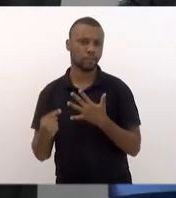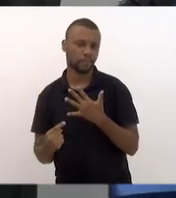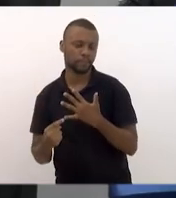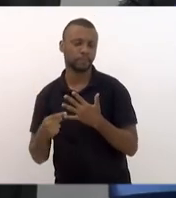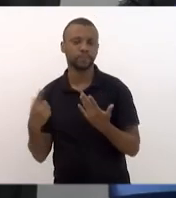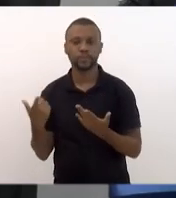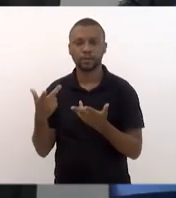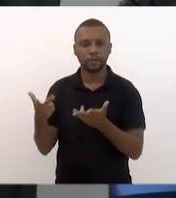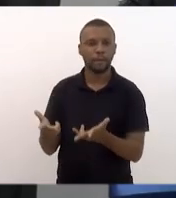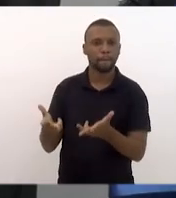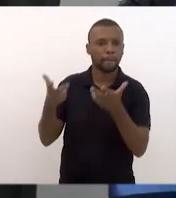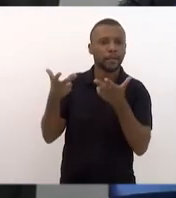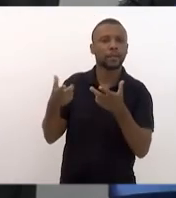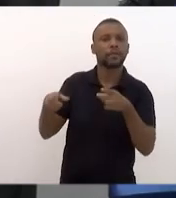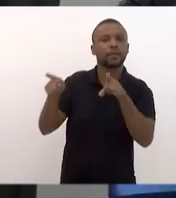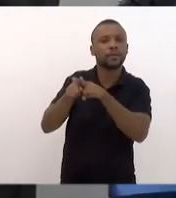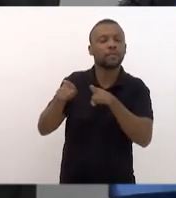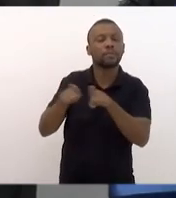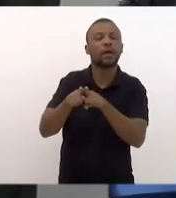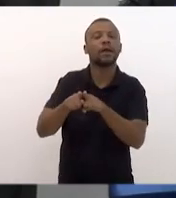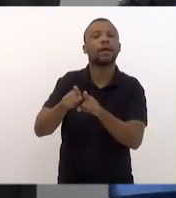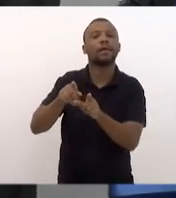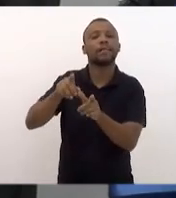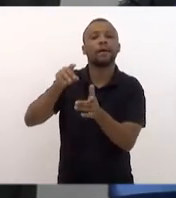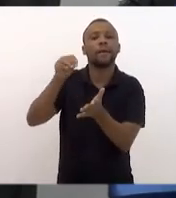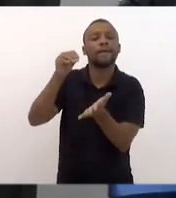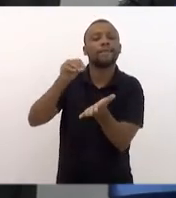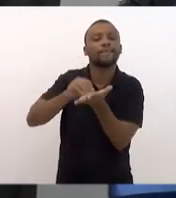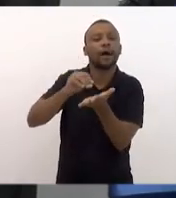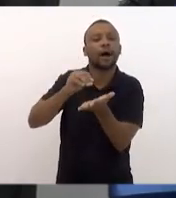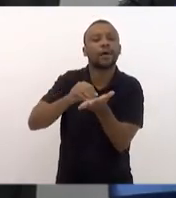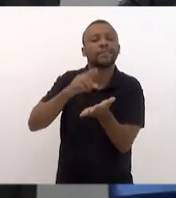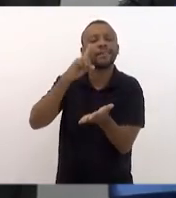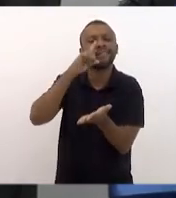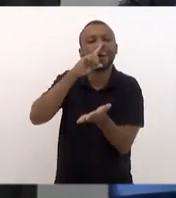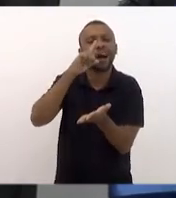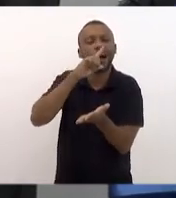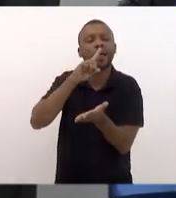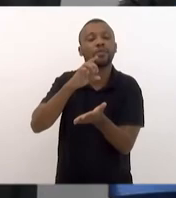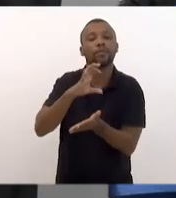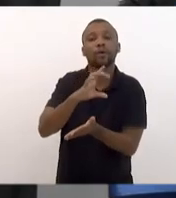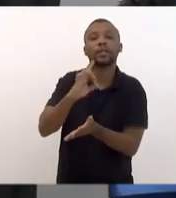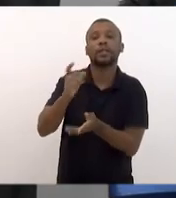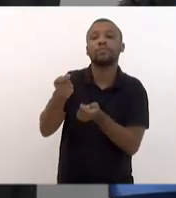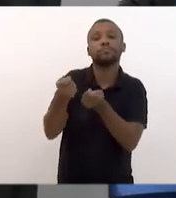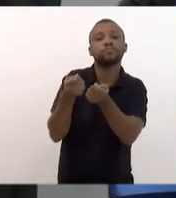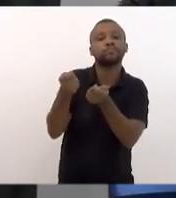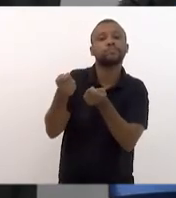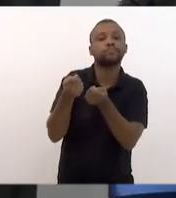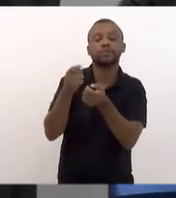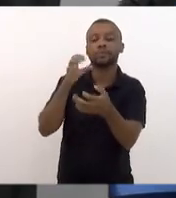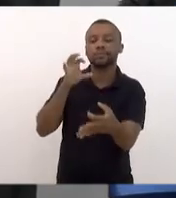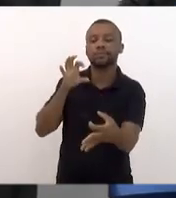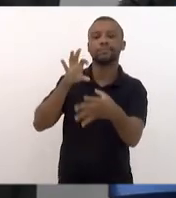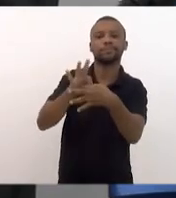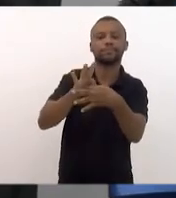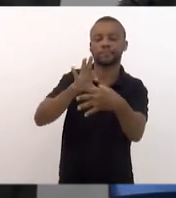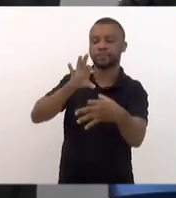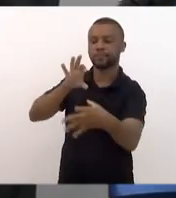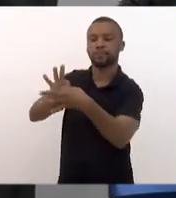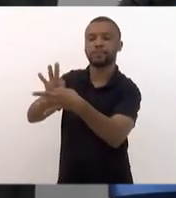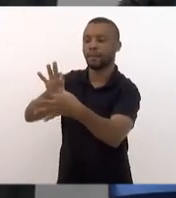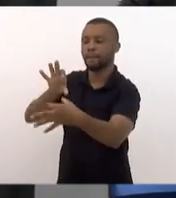coisa que se percebe também é que é uma carência de uma articulação, de uma integração metropolitana, né, na